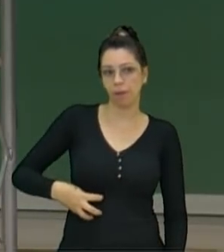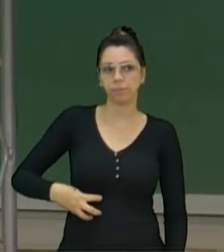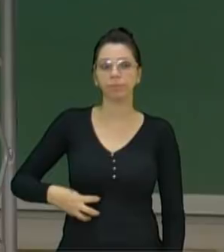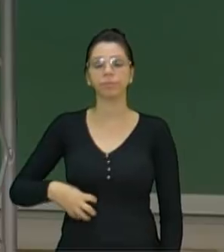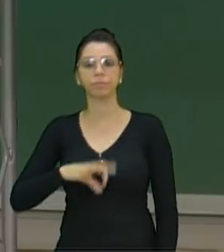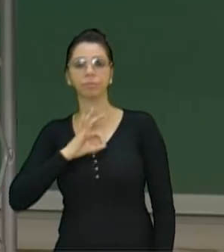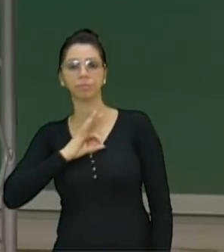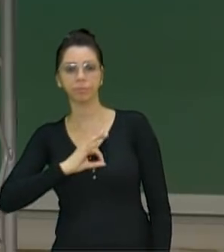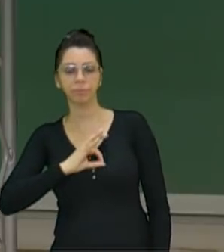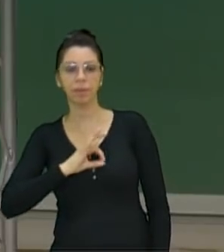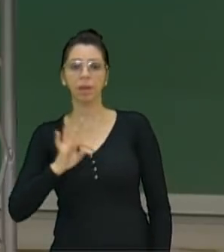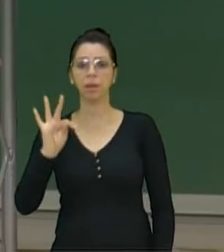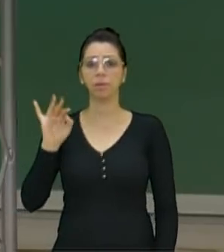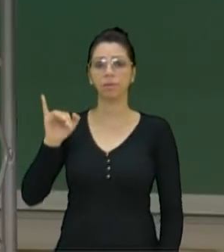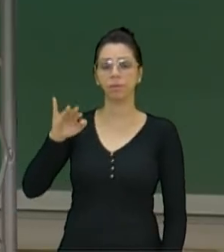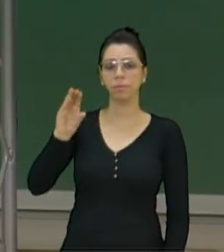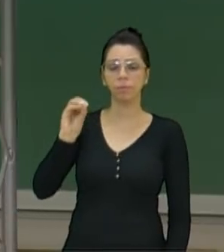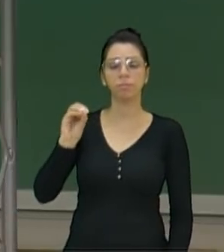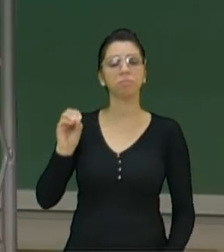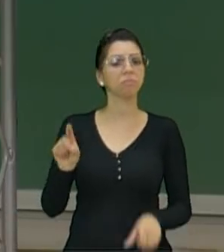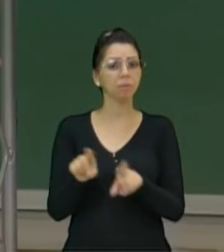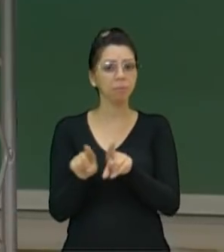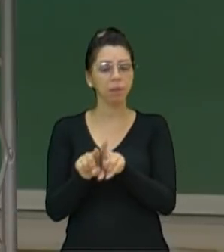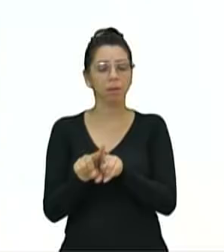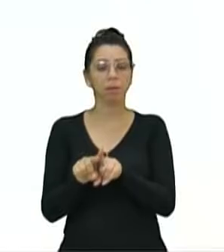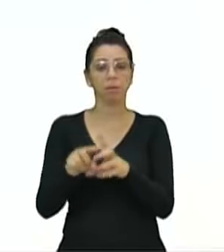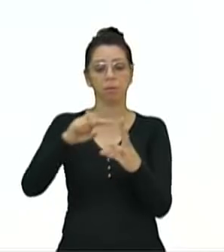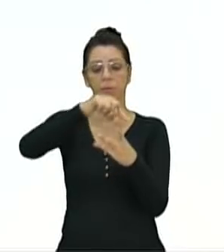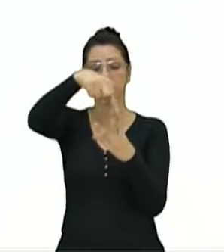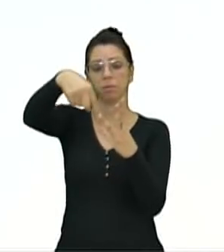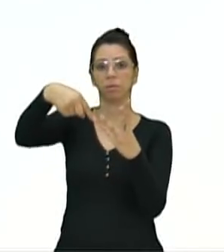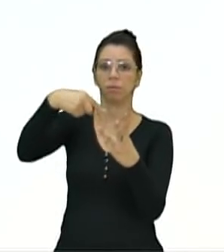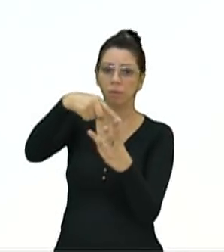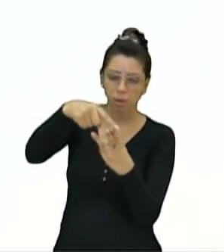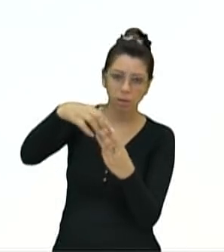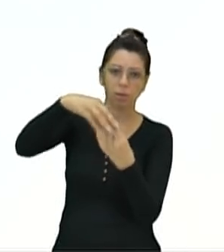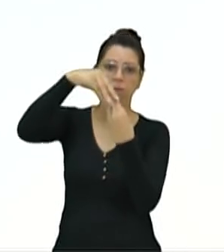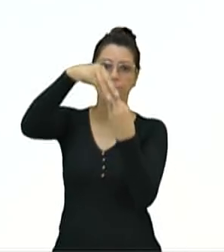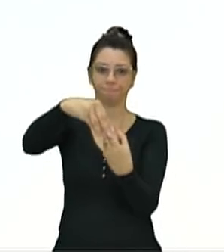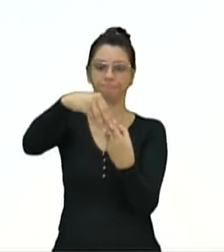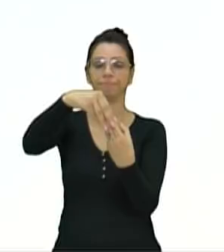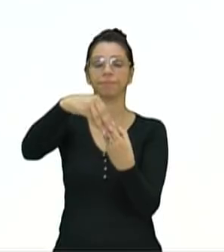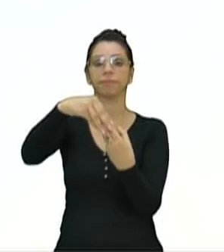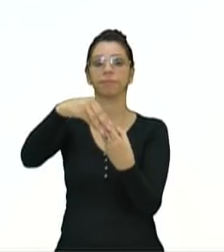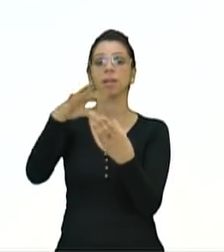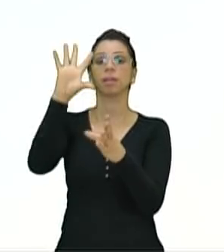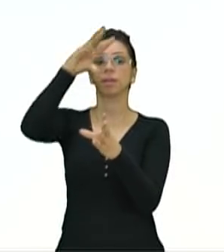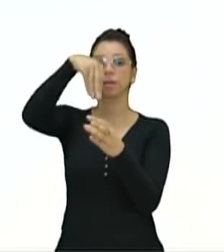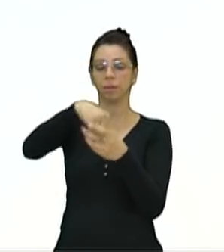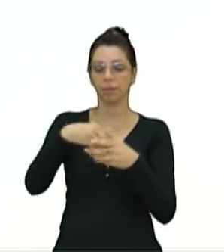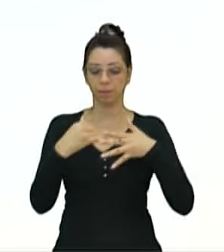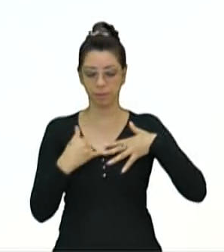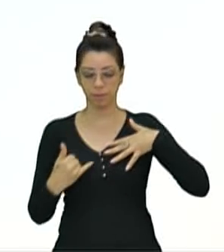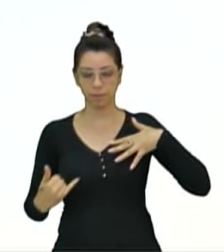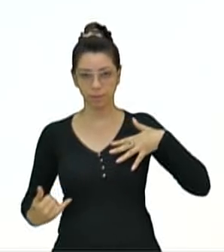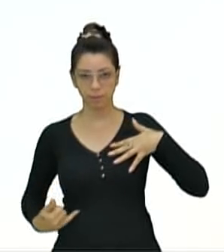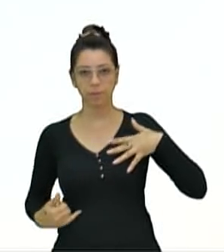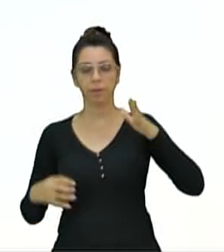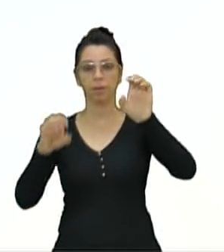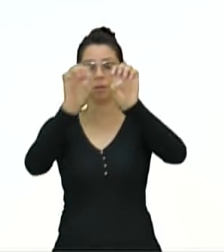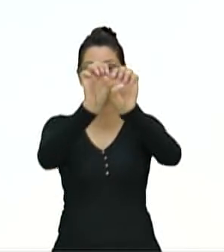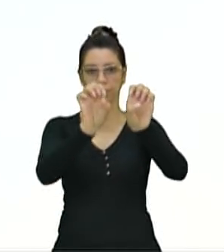tonsilas também e o timo também, né? Então esses 3 são sim interligados aí, são estruturas do